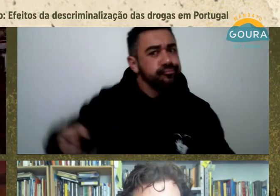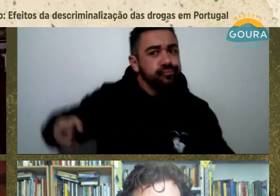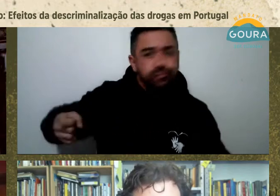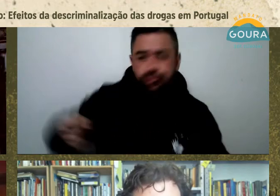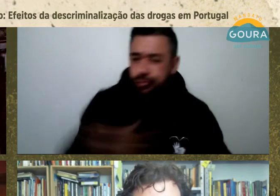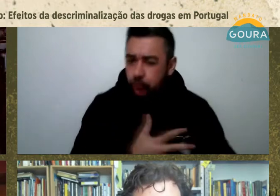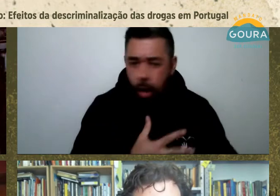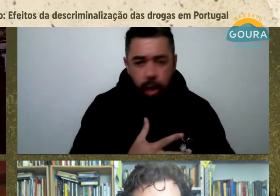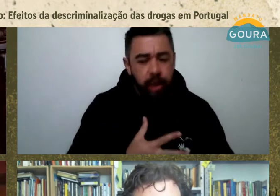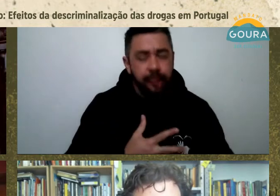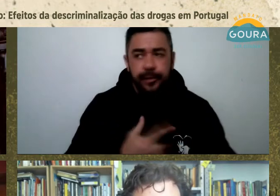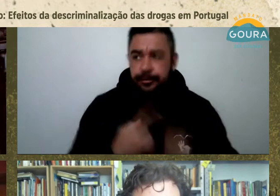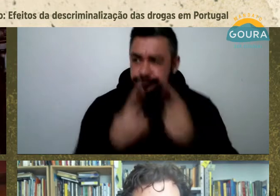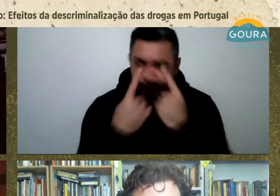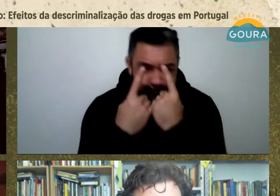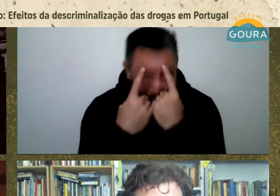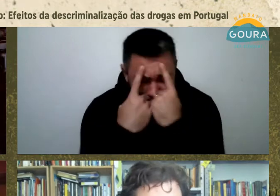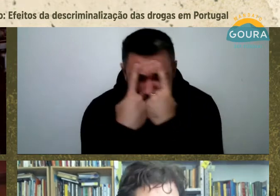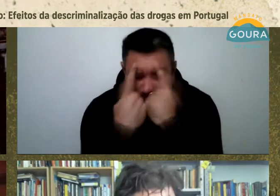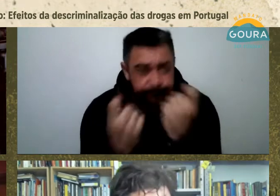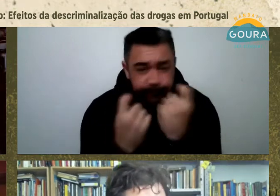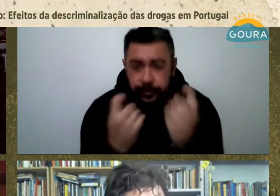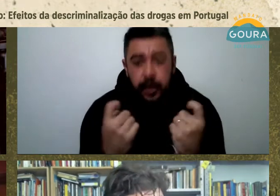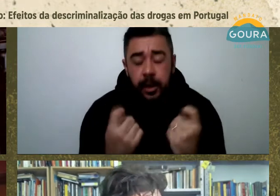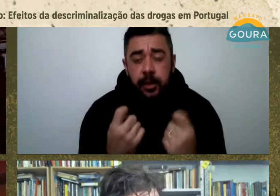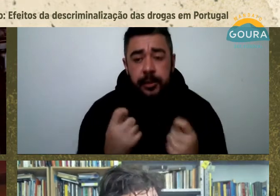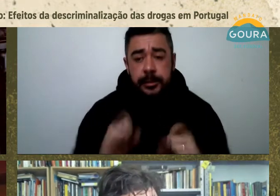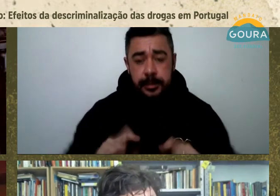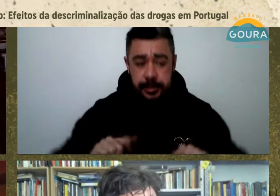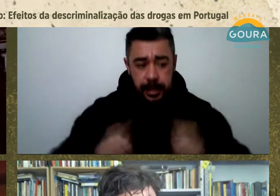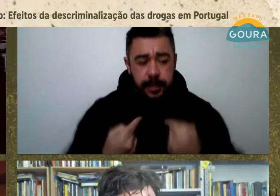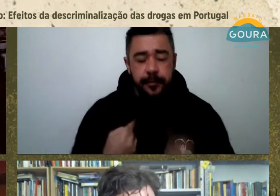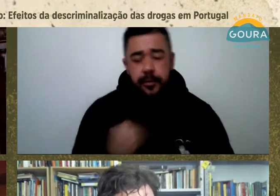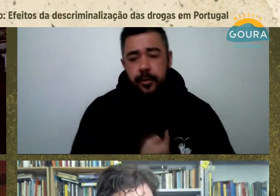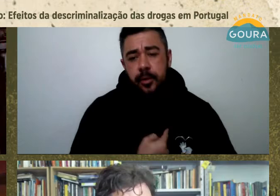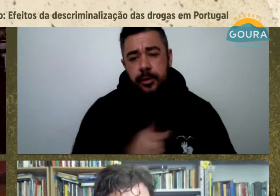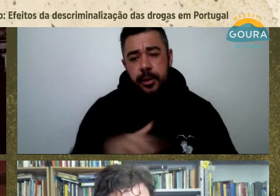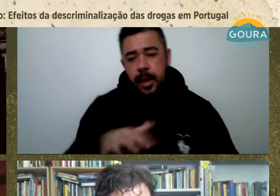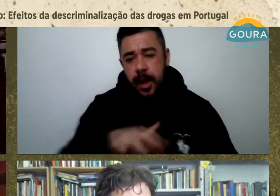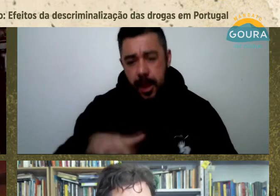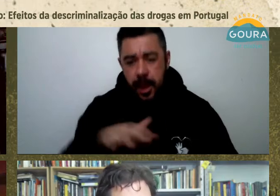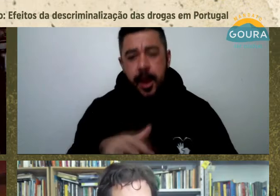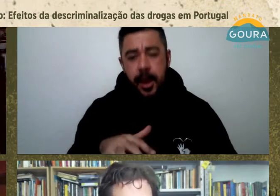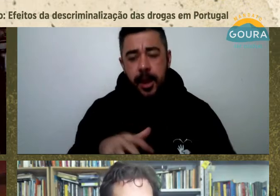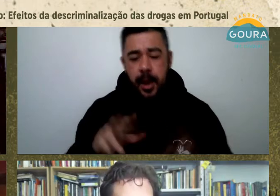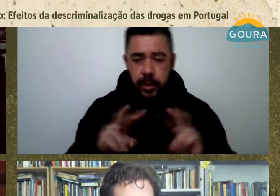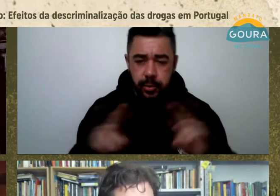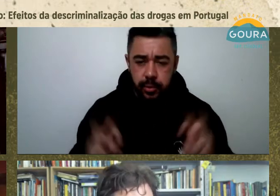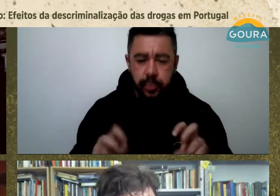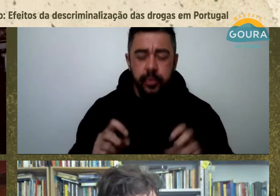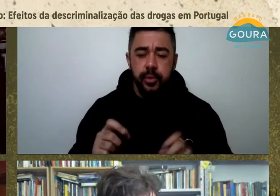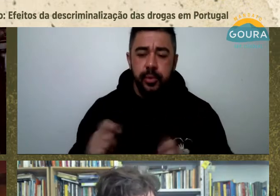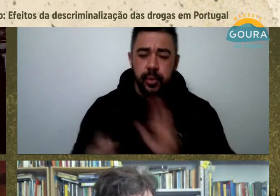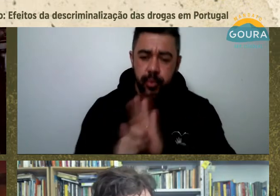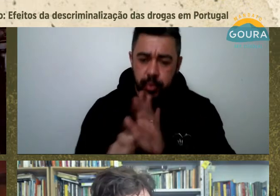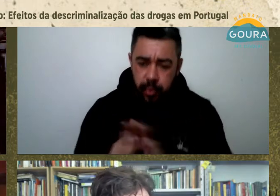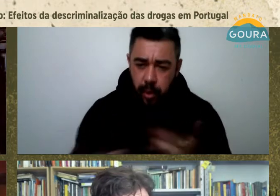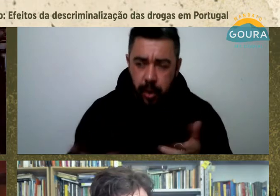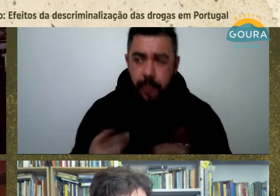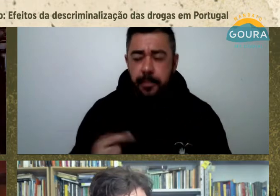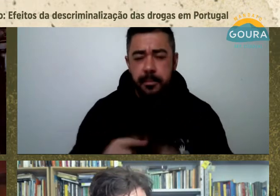violentos desafios relacionados com o uso de drogas. Mas não penso que temos